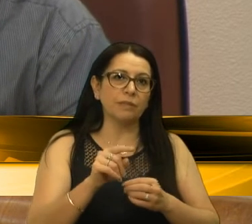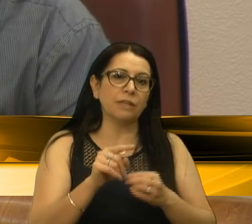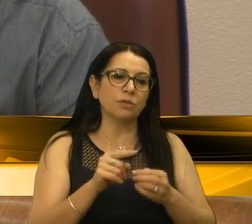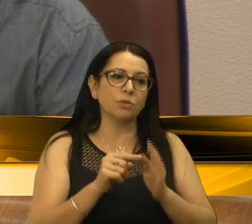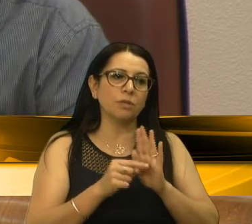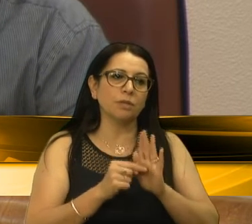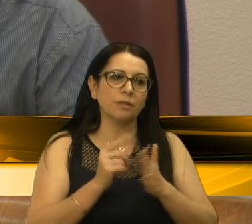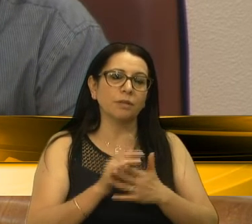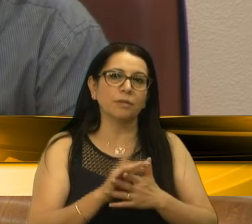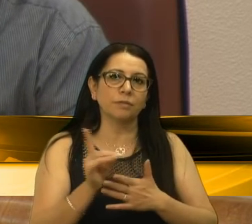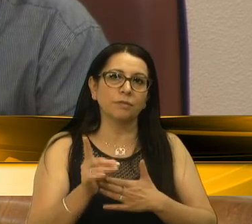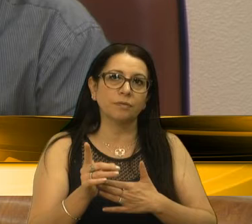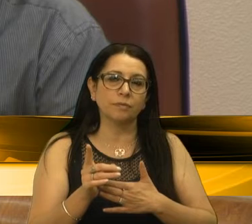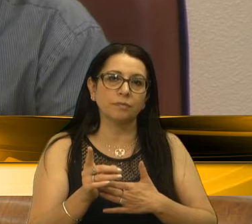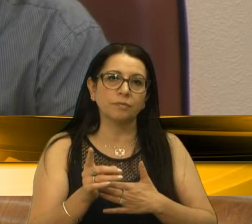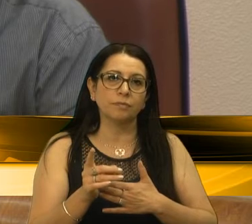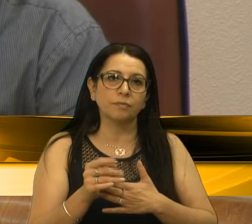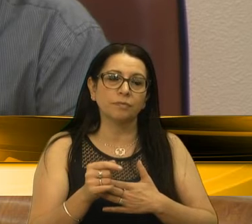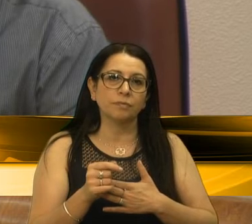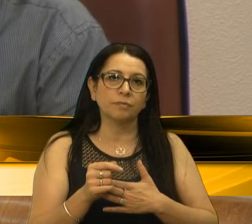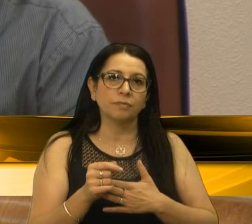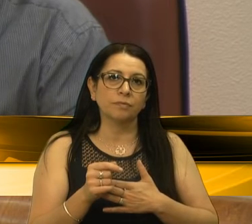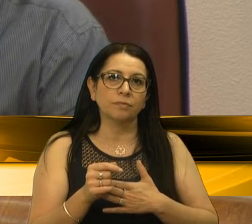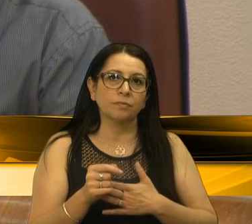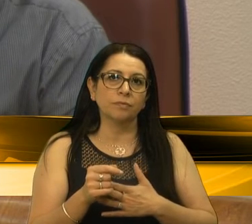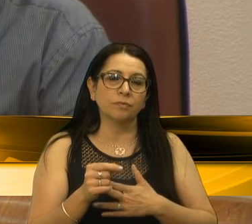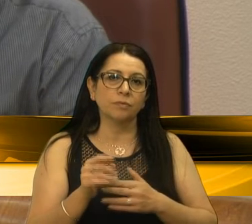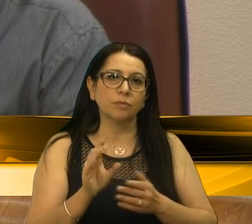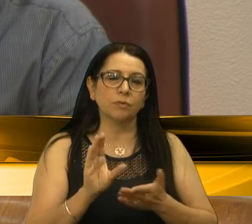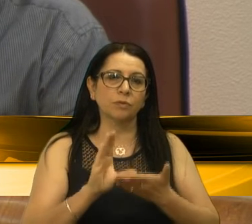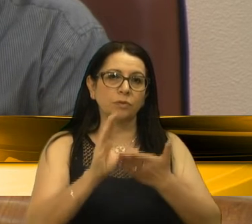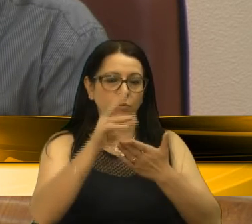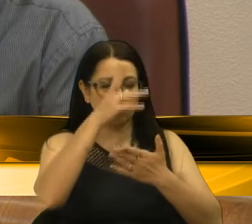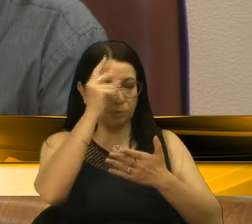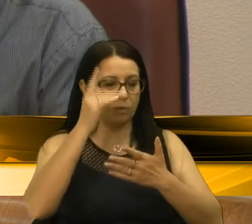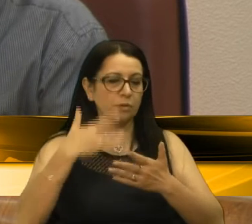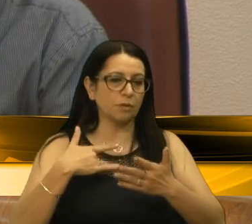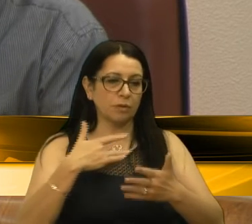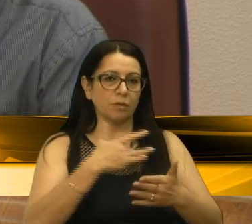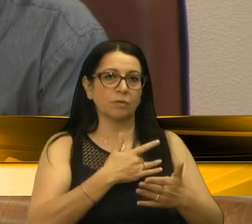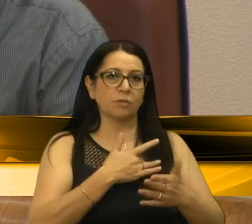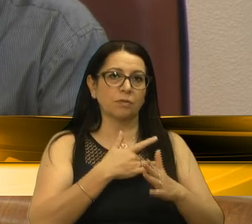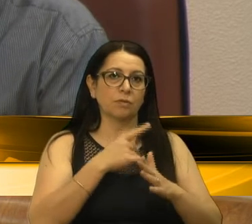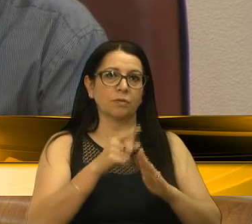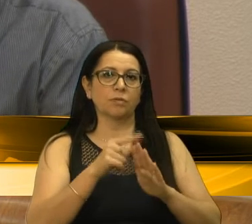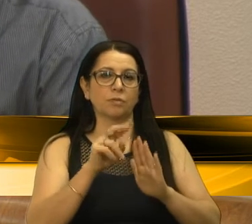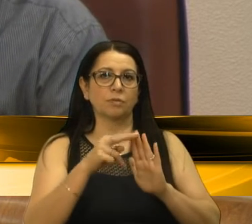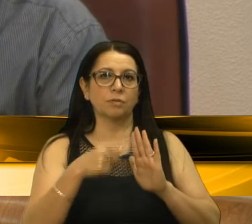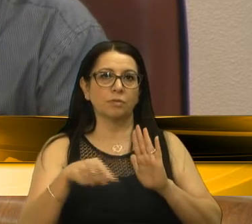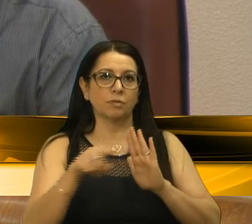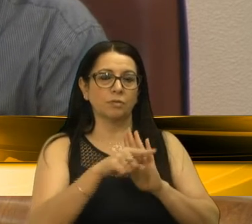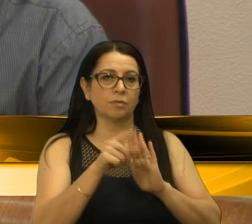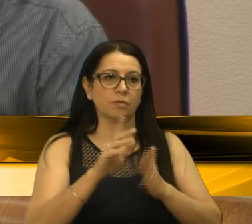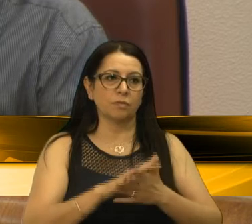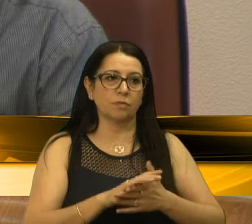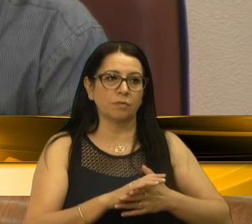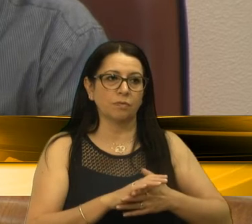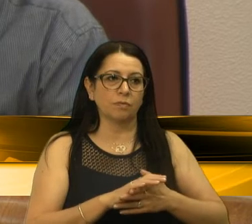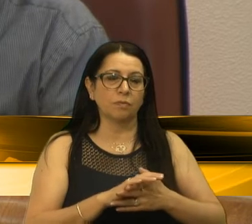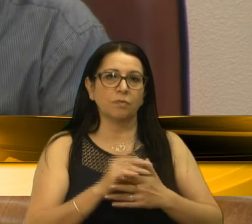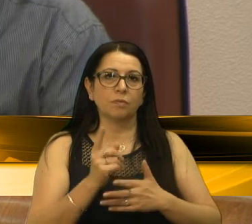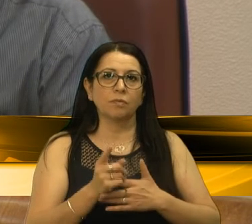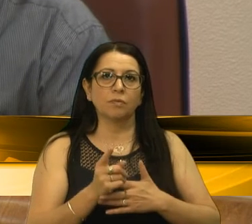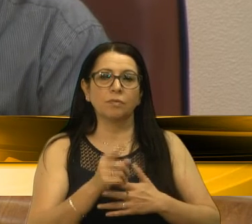atendimento pediátrico 24 horas. O Conselho Municipal de Saúde rejeitou essa proposta e editou uma resolução. Ele fez o seu papel. Rejeitou e editou uma